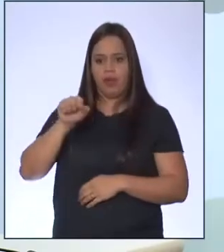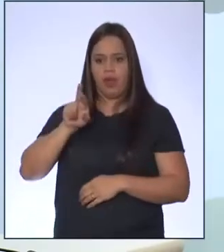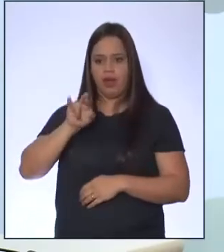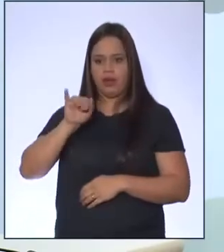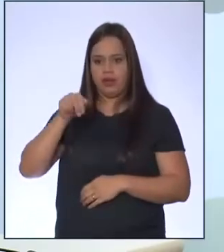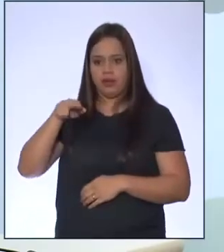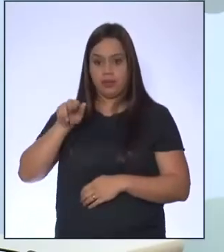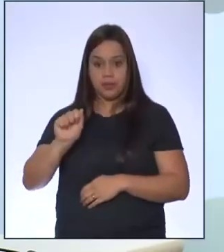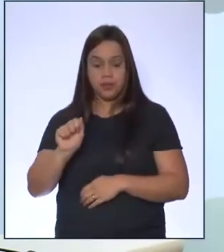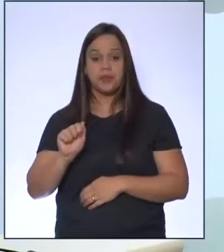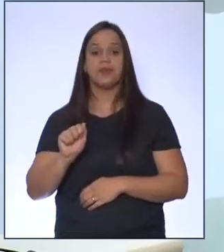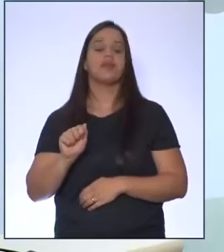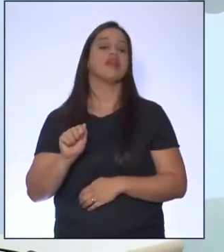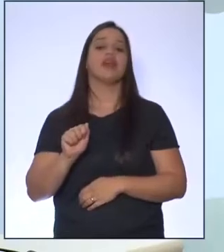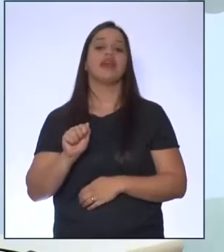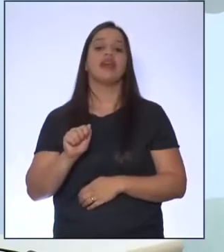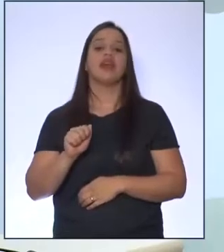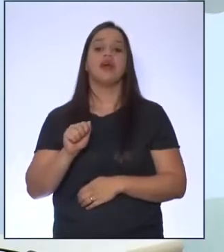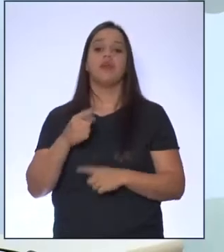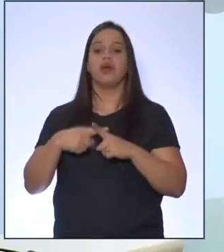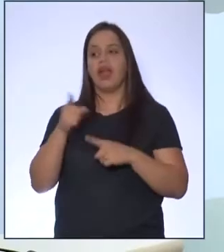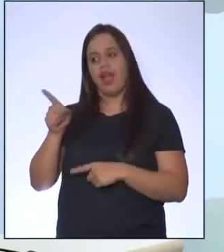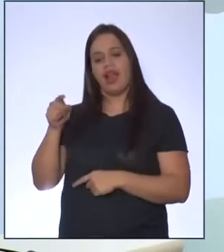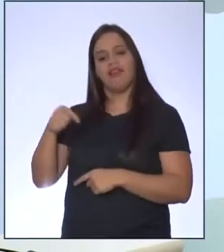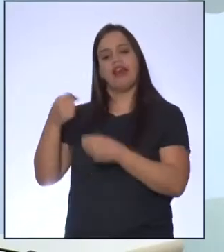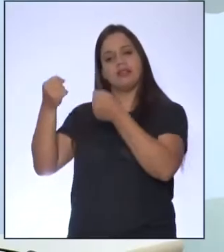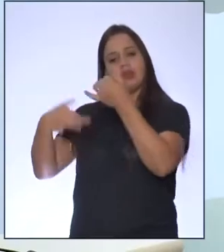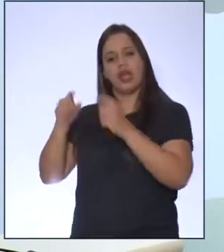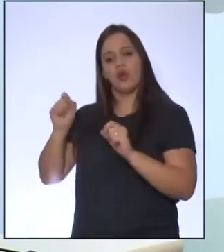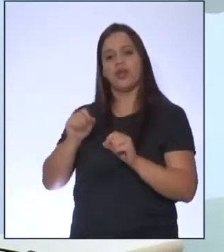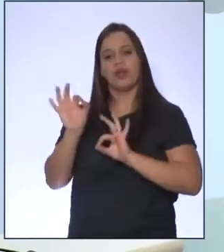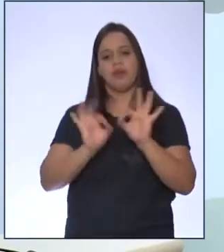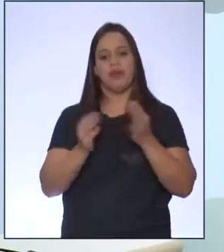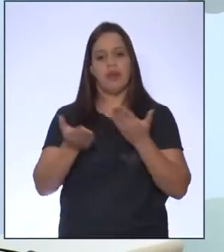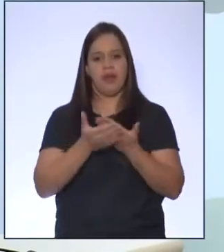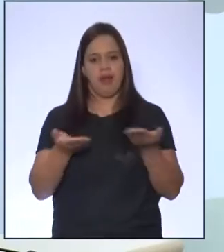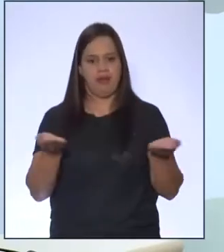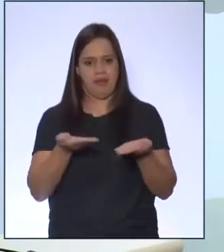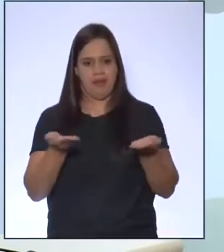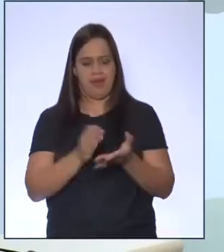vai contar um pouquinho para vocês o que a professora Mariana preparou para essa aula.